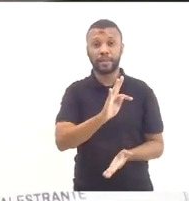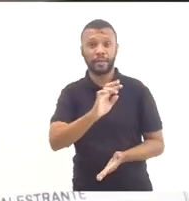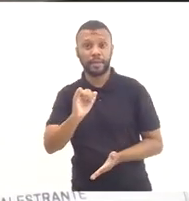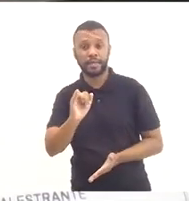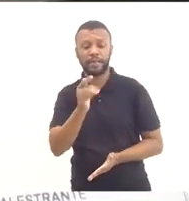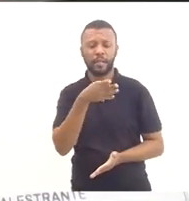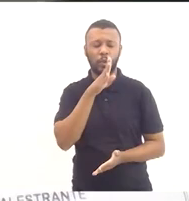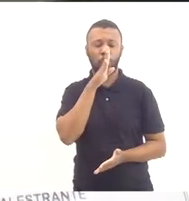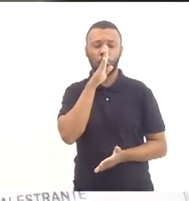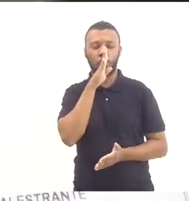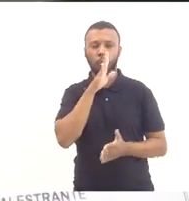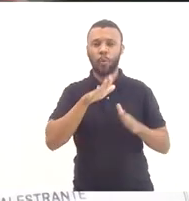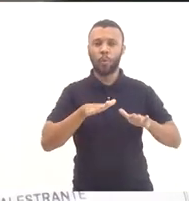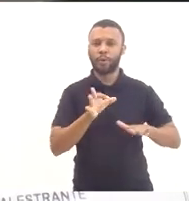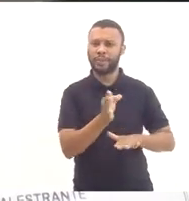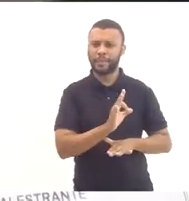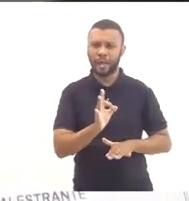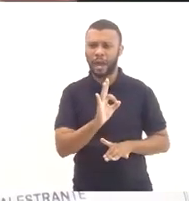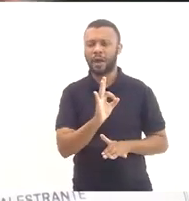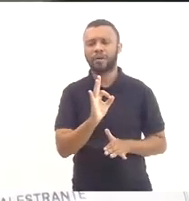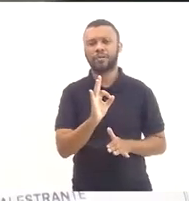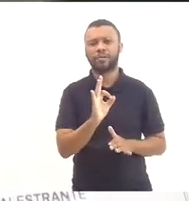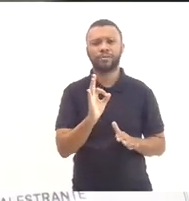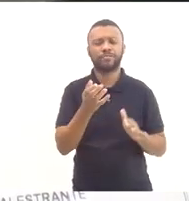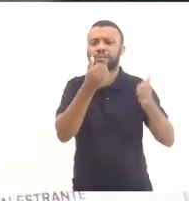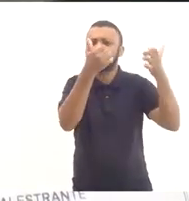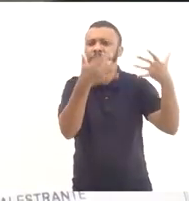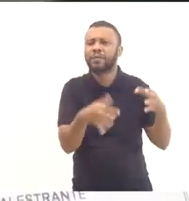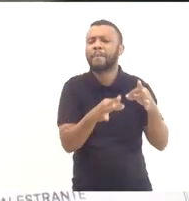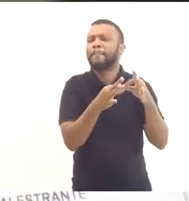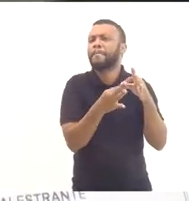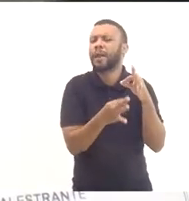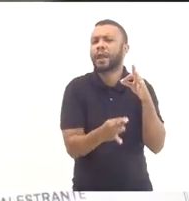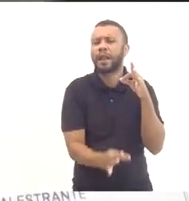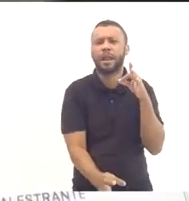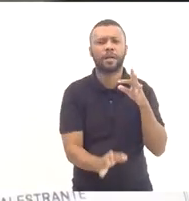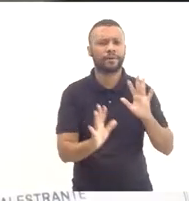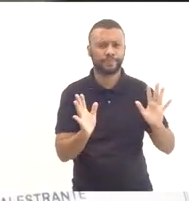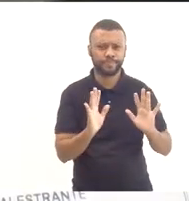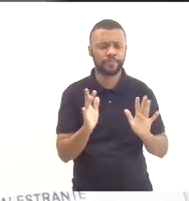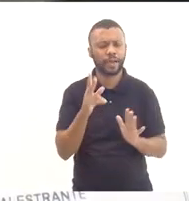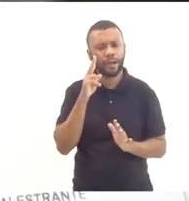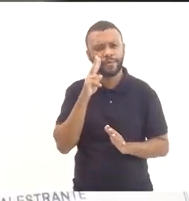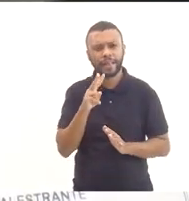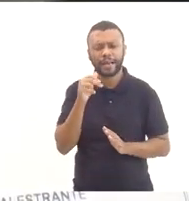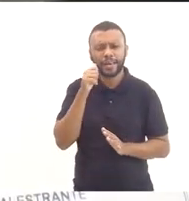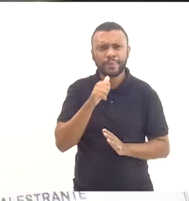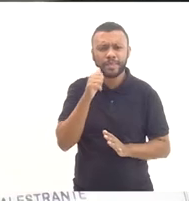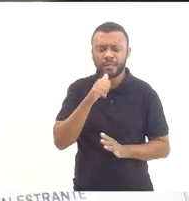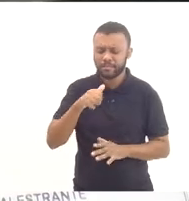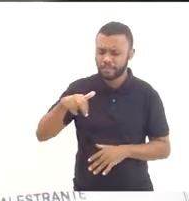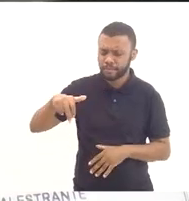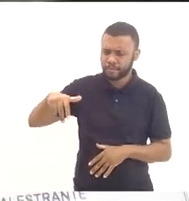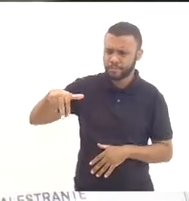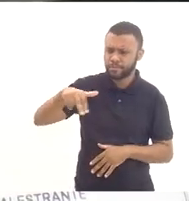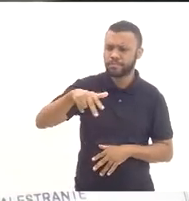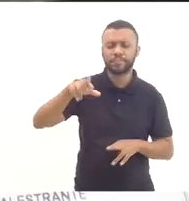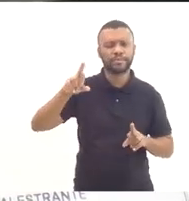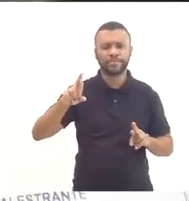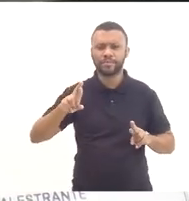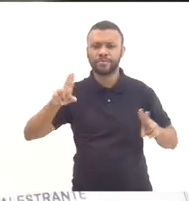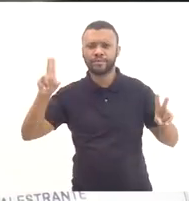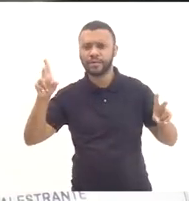cinco minutos eu não vou nem entrar nessa nascer compartilhamento com vocês porque é muito grande e eu vi aquela menina andando numa condição totalmente